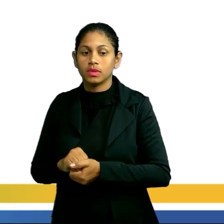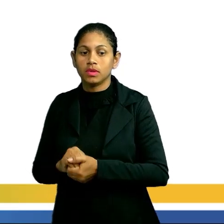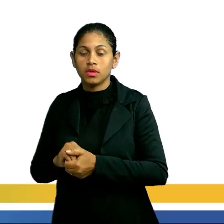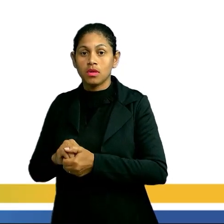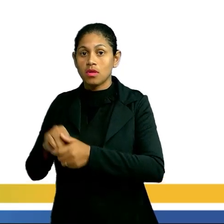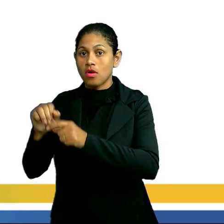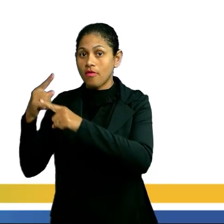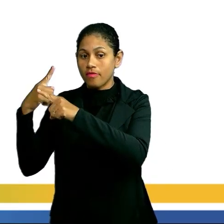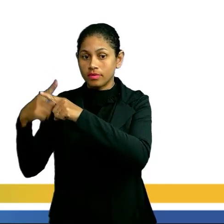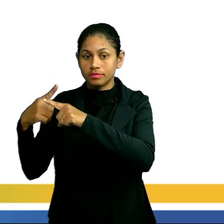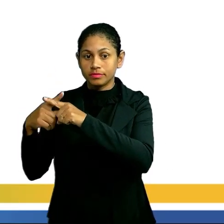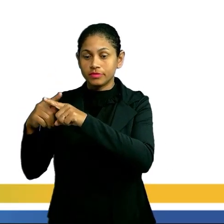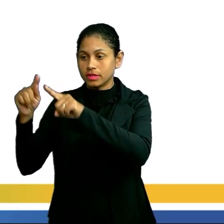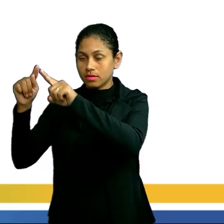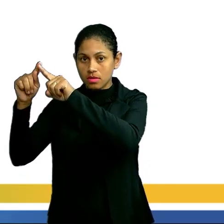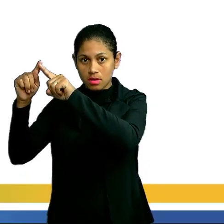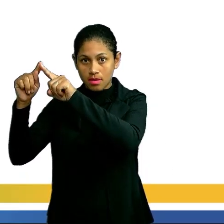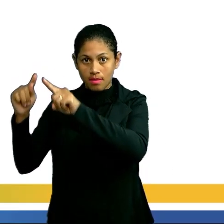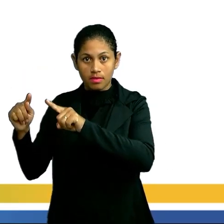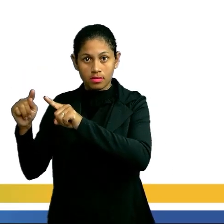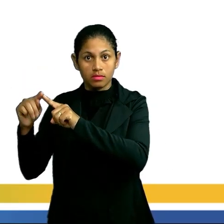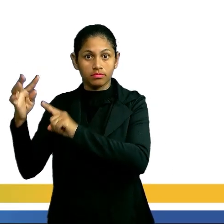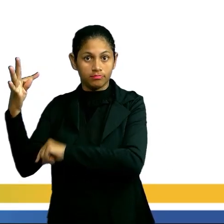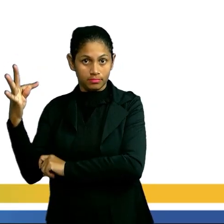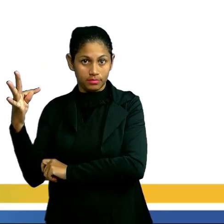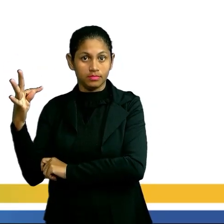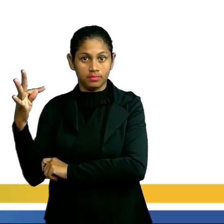de temperatura.